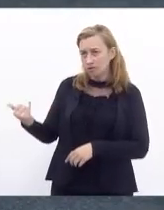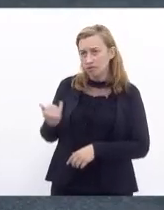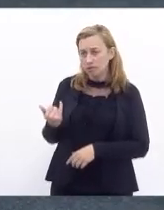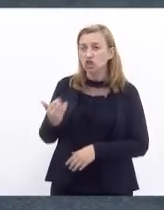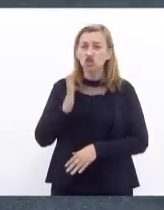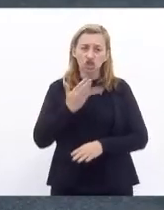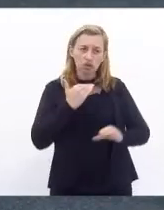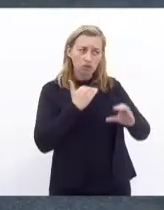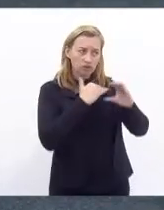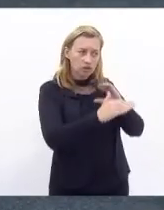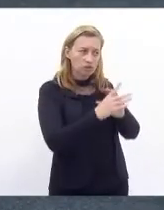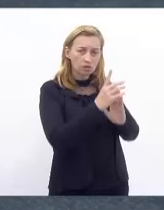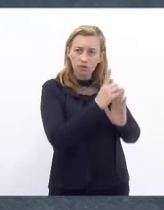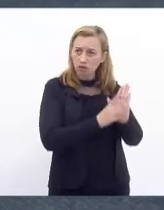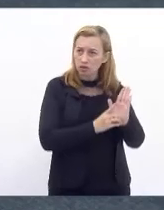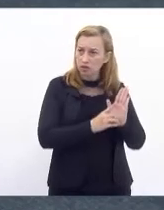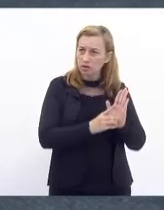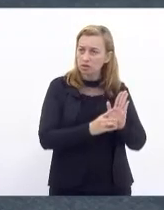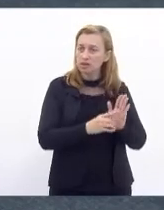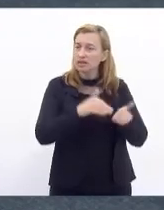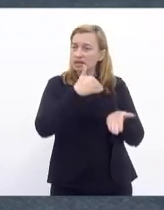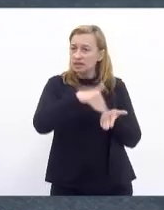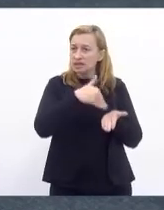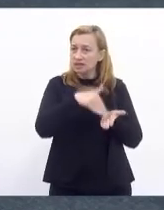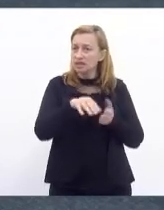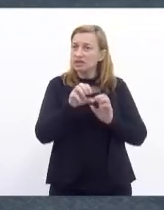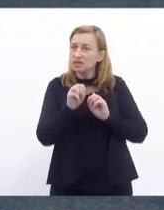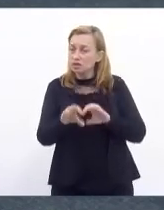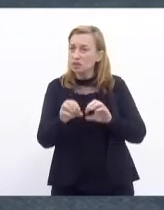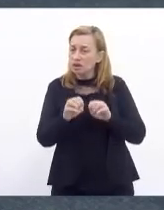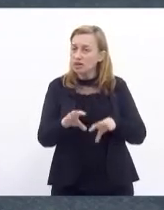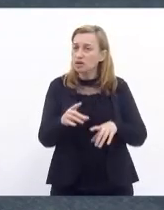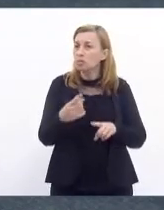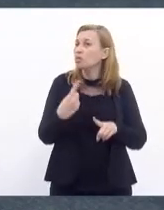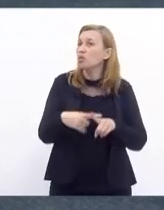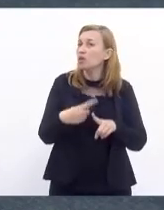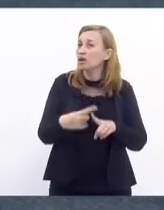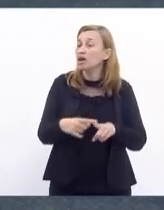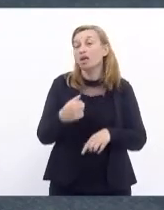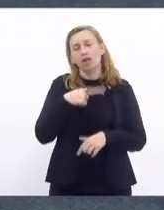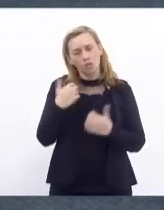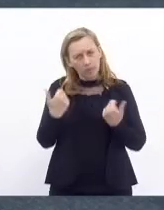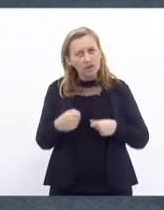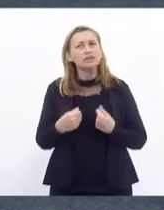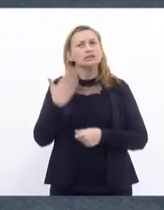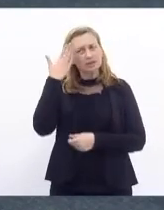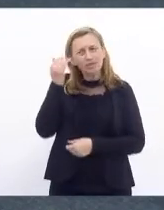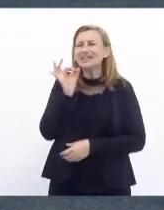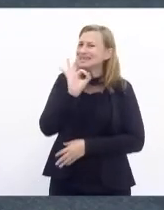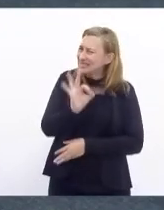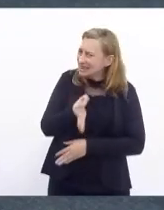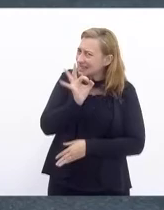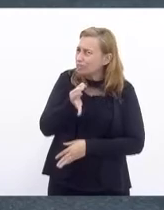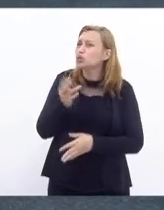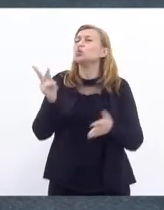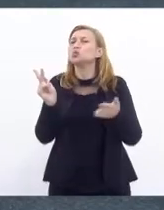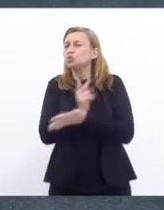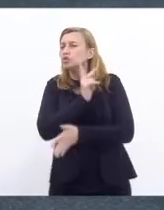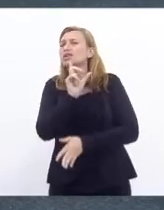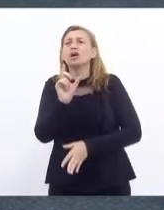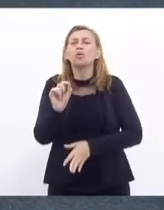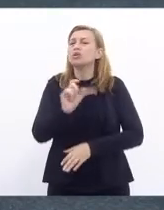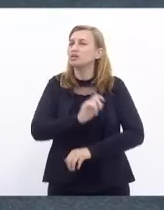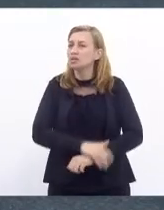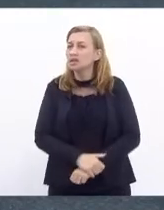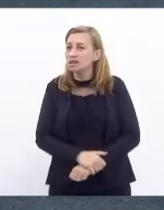encaminhando um ofício para a Secretaria de Educação, né, porque eu preciso saber exatamente do que está acontecendo. A